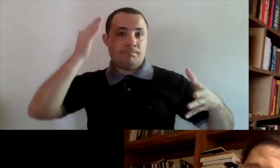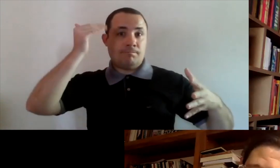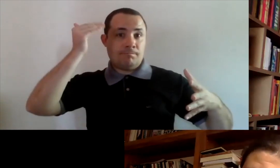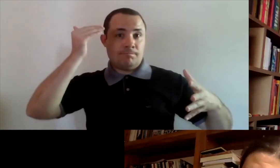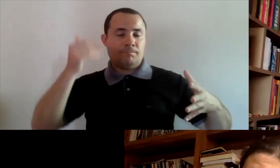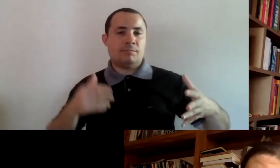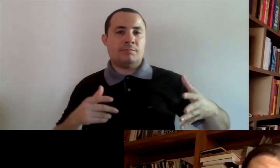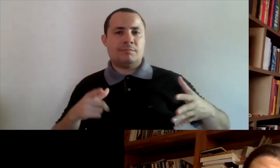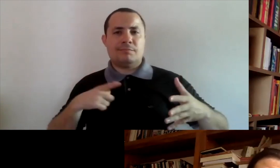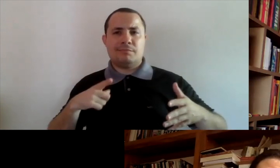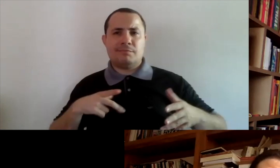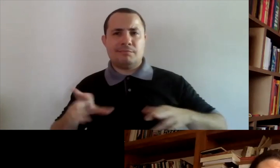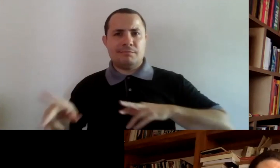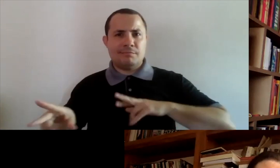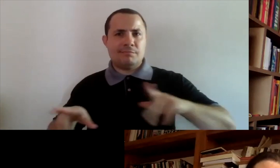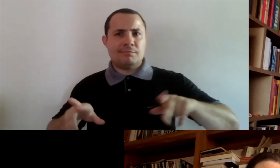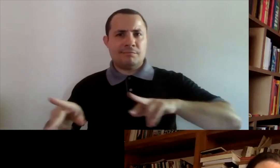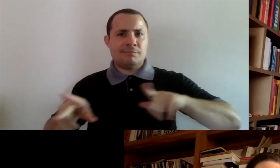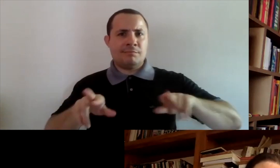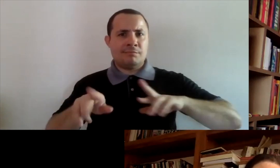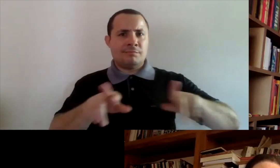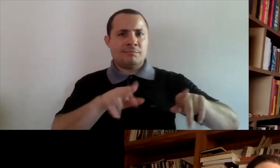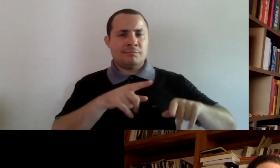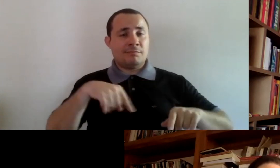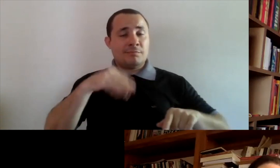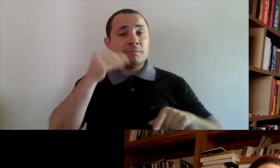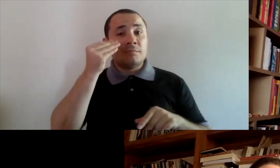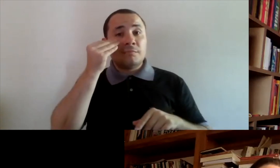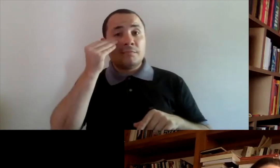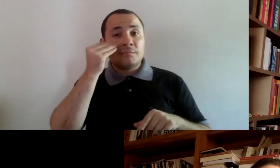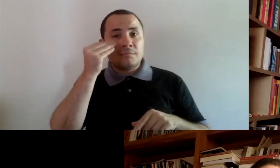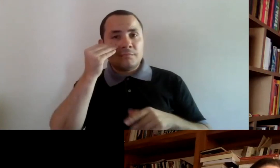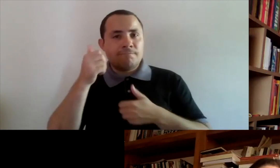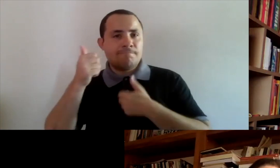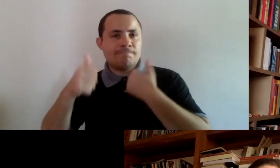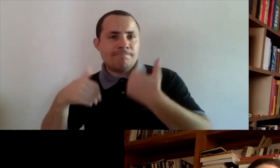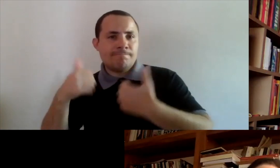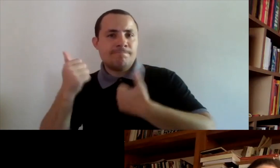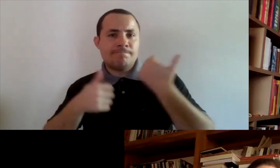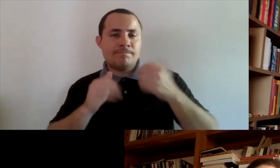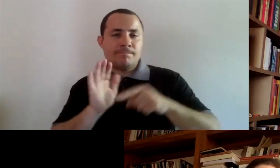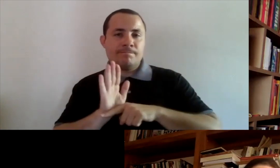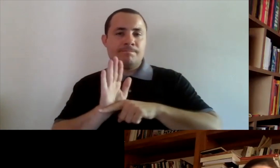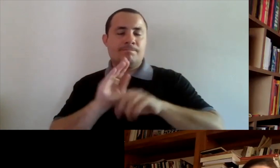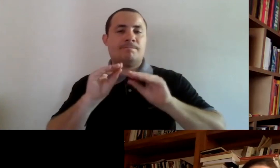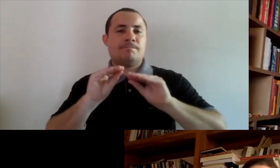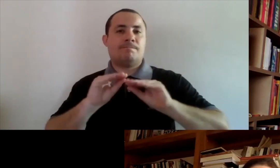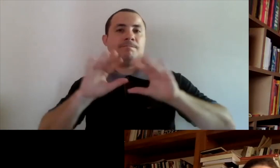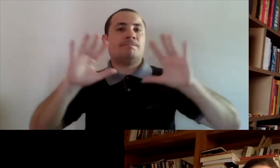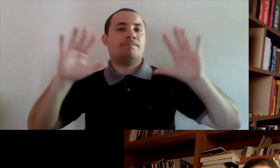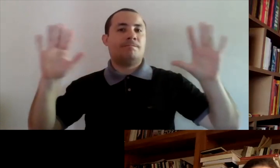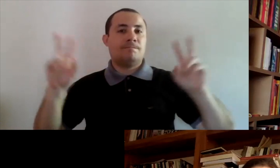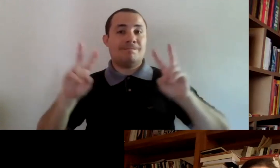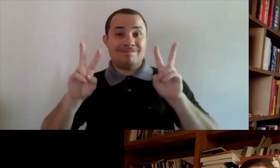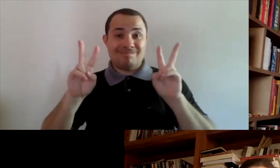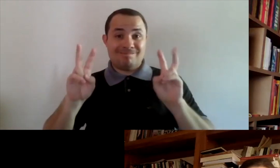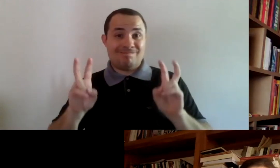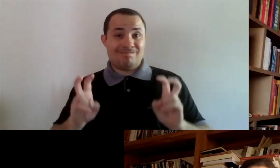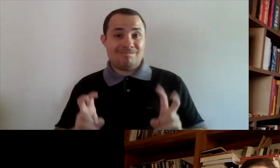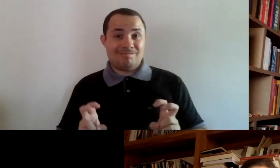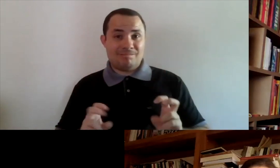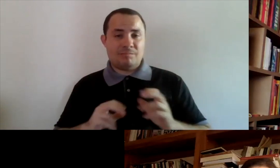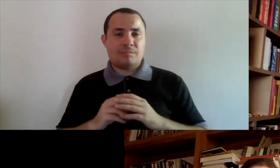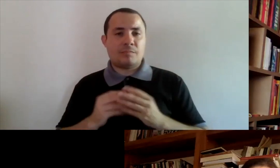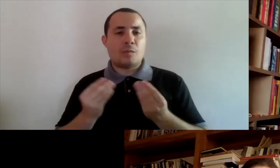caminhos que a gente vai tentar aqui hoje tocar, iluminar algumas questões relativas a ele e mostrar em que pé